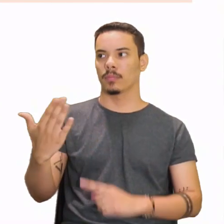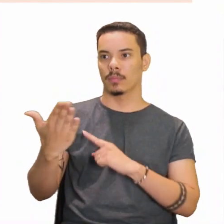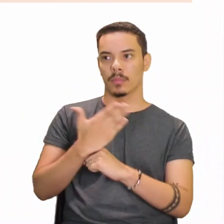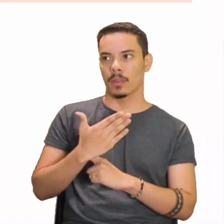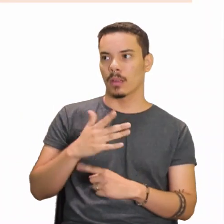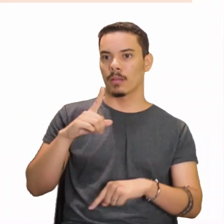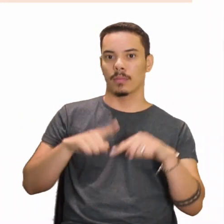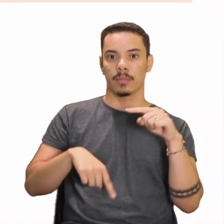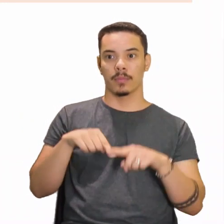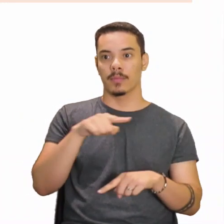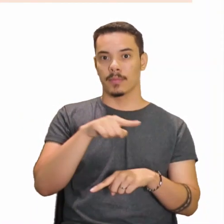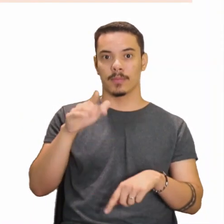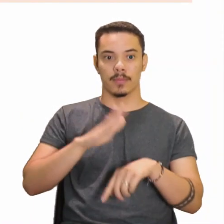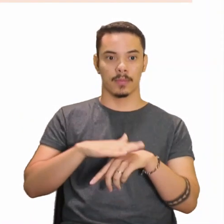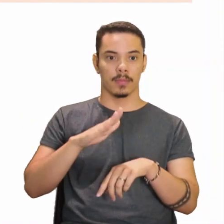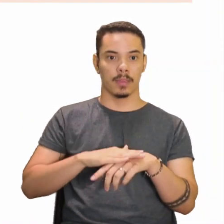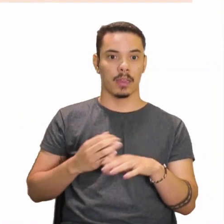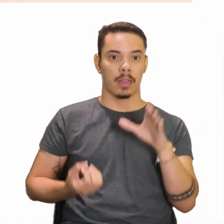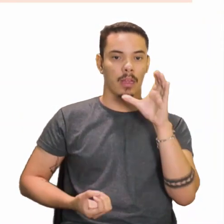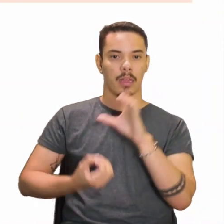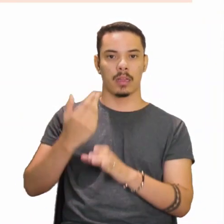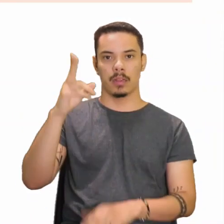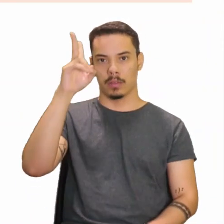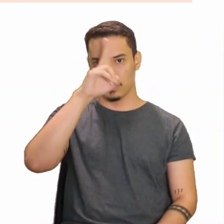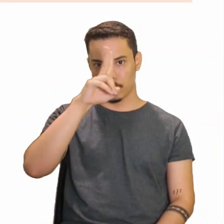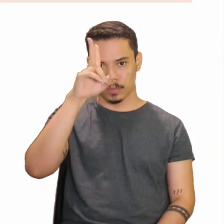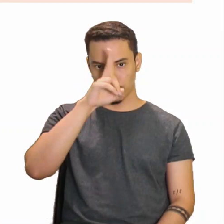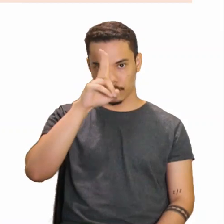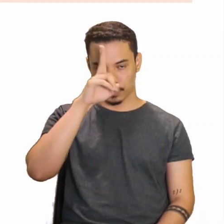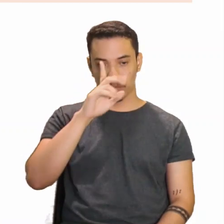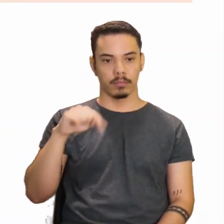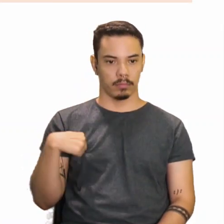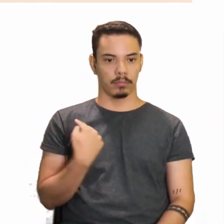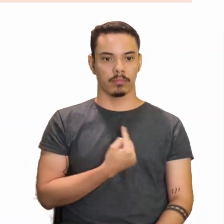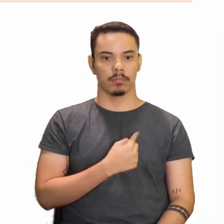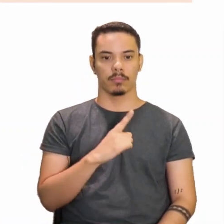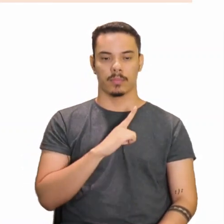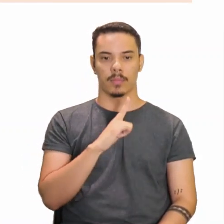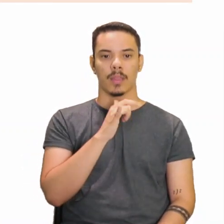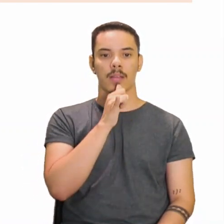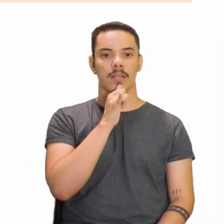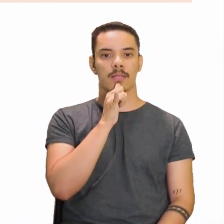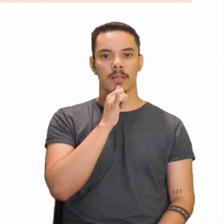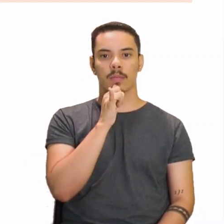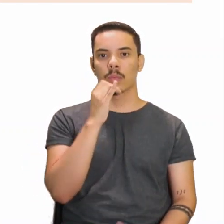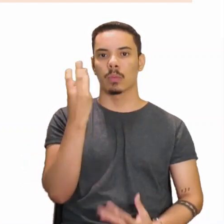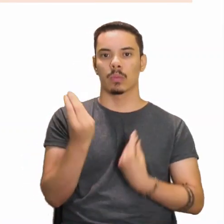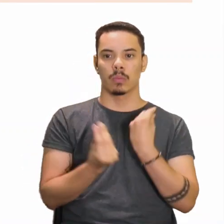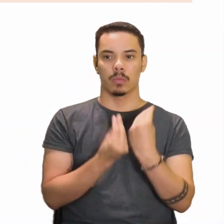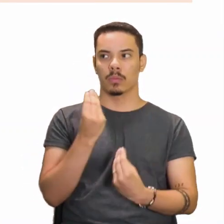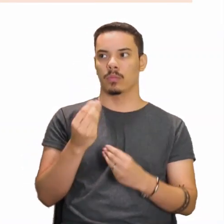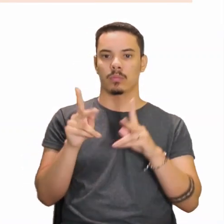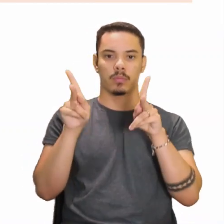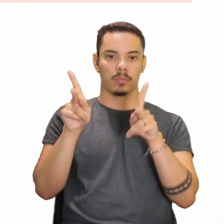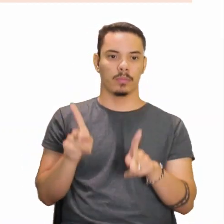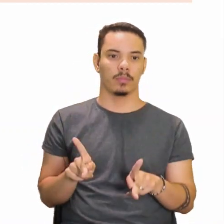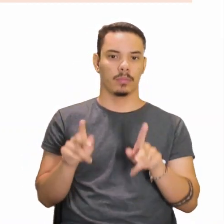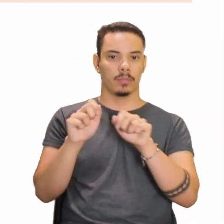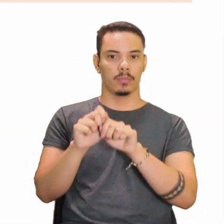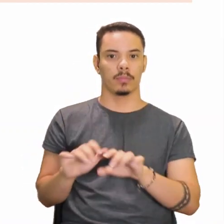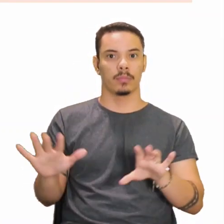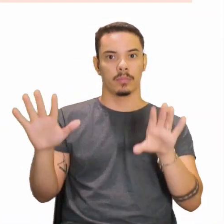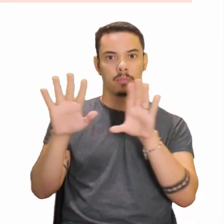você produzir, criar história em quadrinhos, e nós trouxemos como exemplo como deve se posicionar os